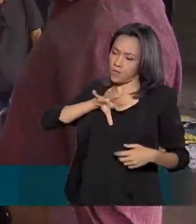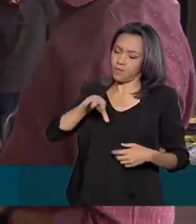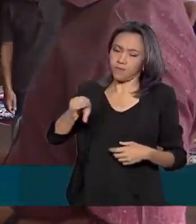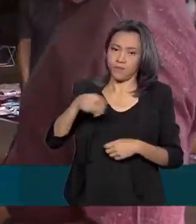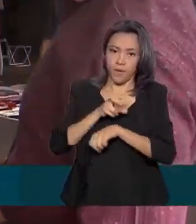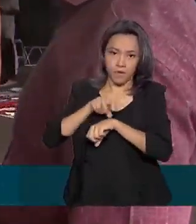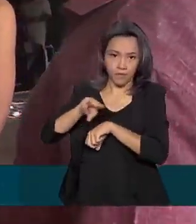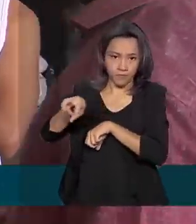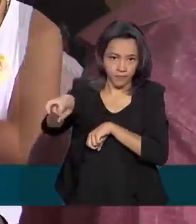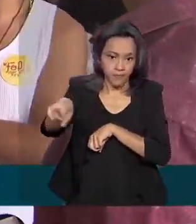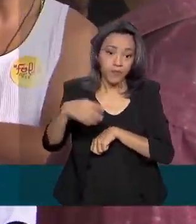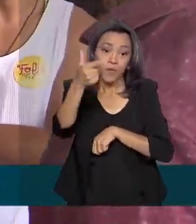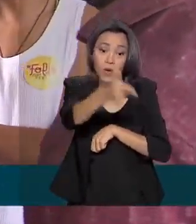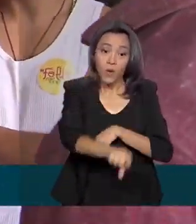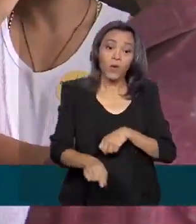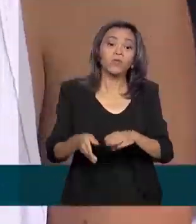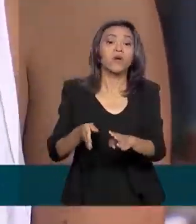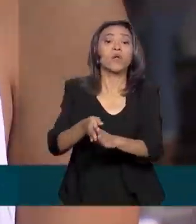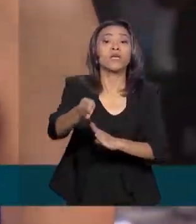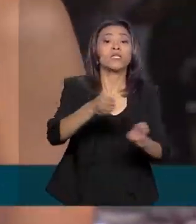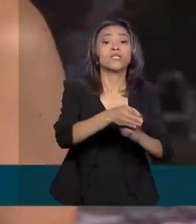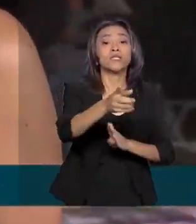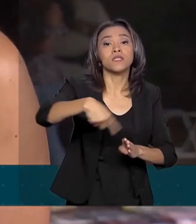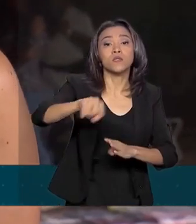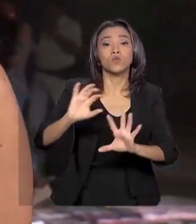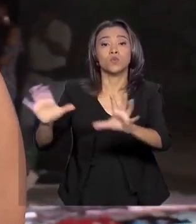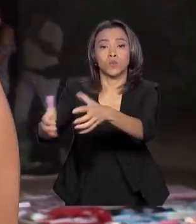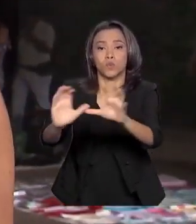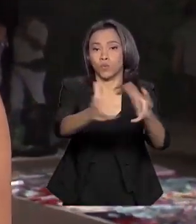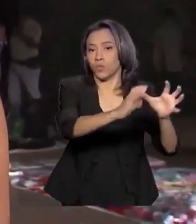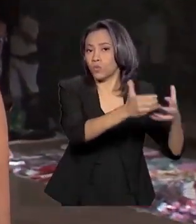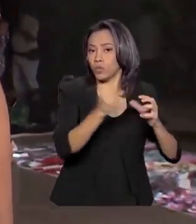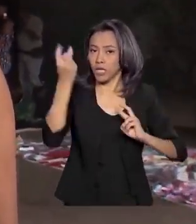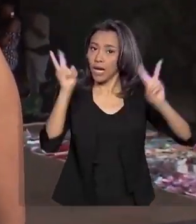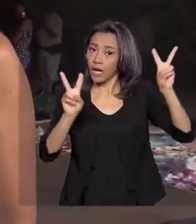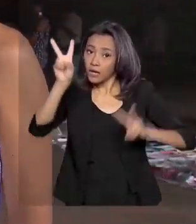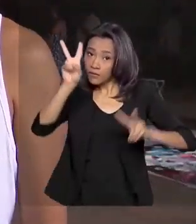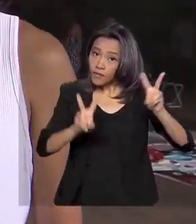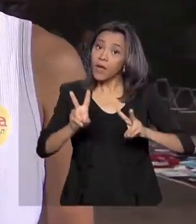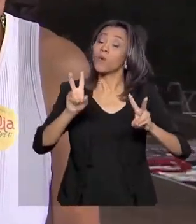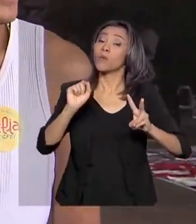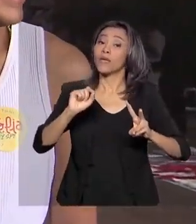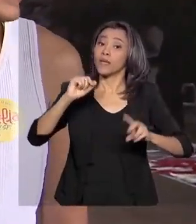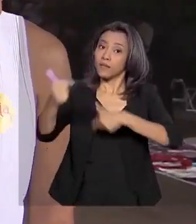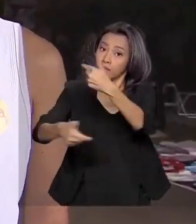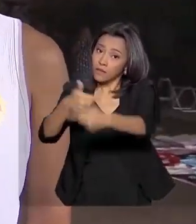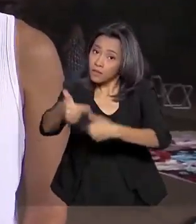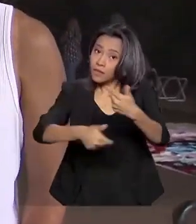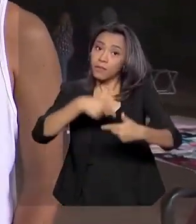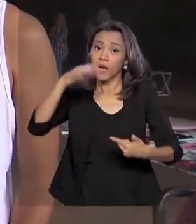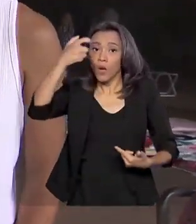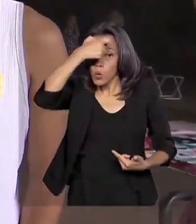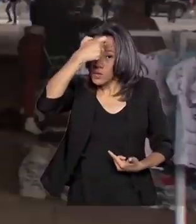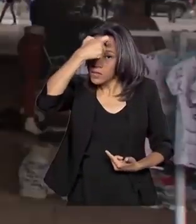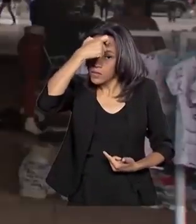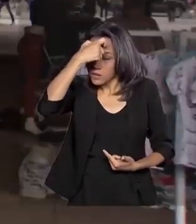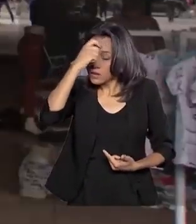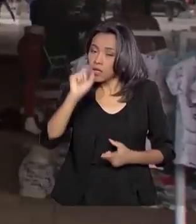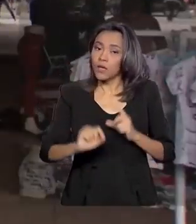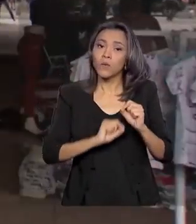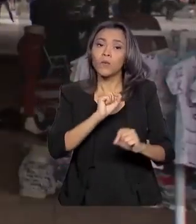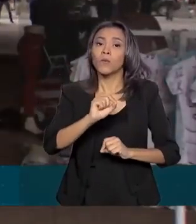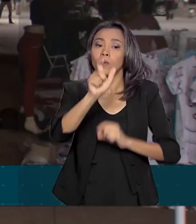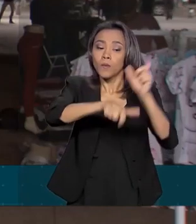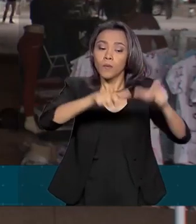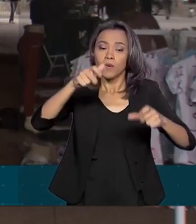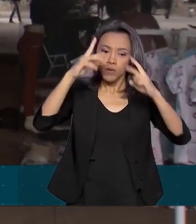em Brasília incentiva os blocos de carnaval a promover ações para conscientizar as pessoas sobre o respeito. Os